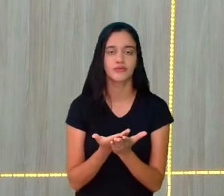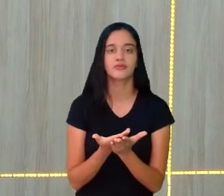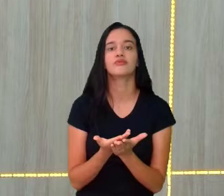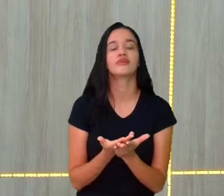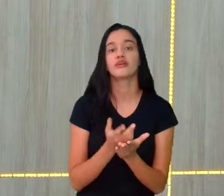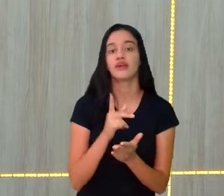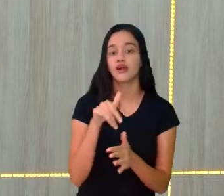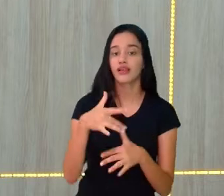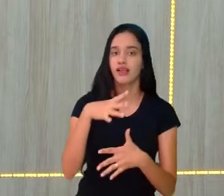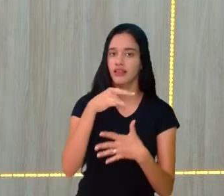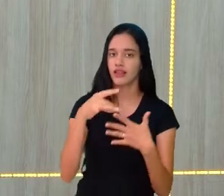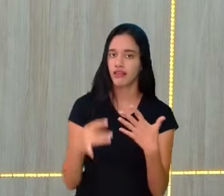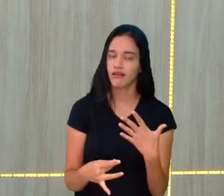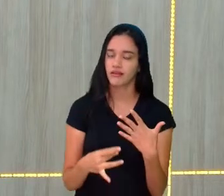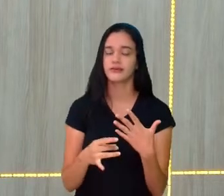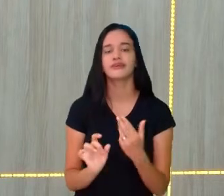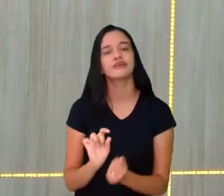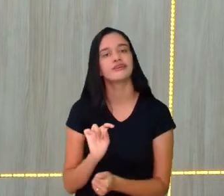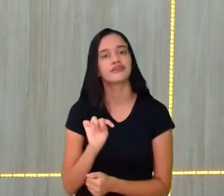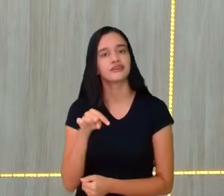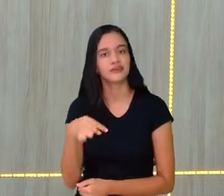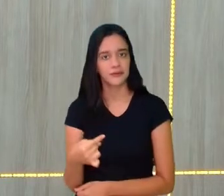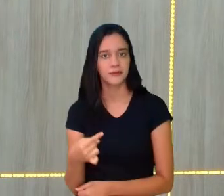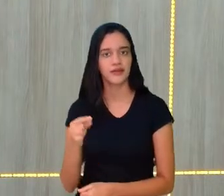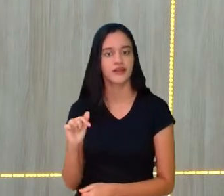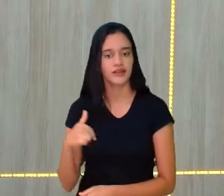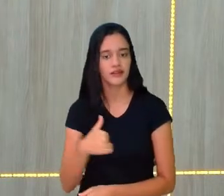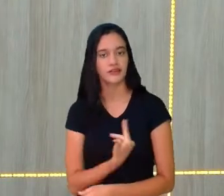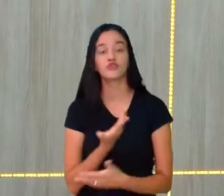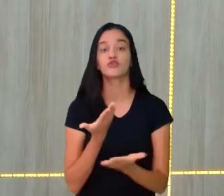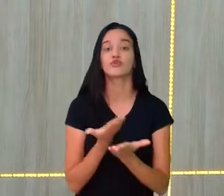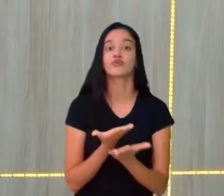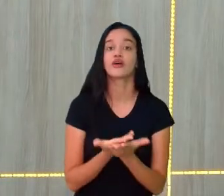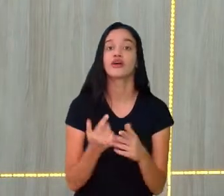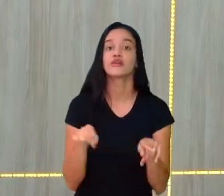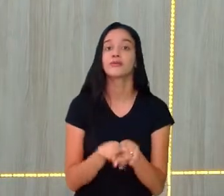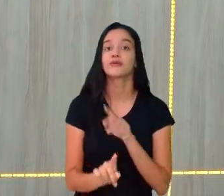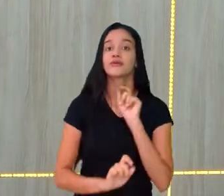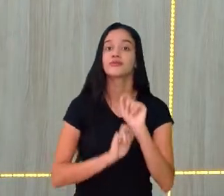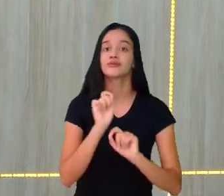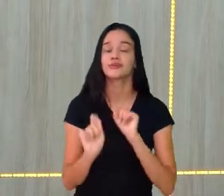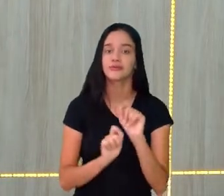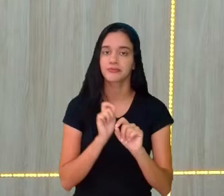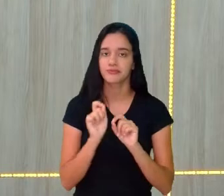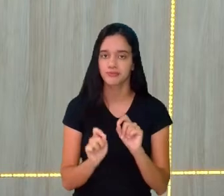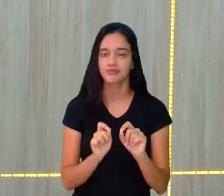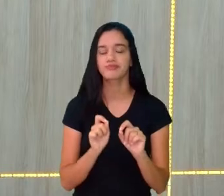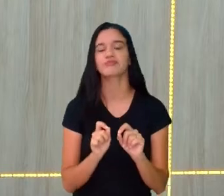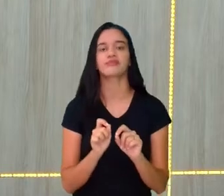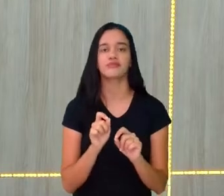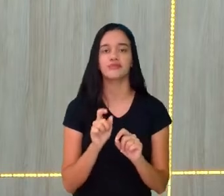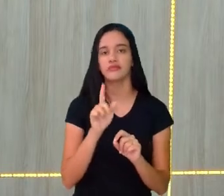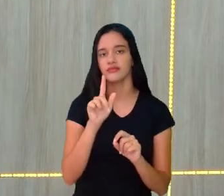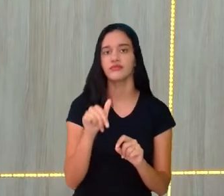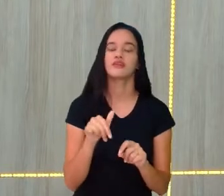forma mais detalhada. Depois disso, a gente vai estudar também as relações temporais e a